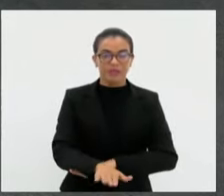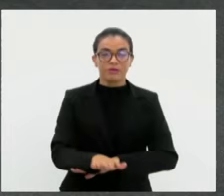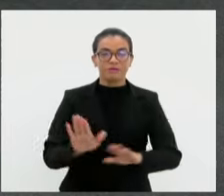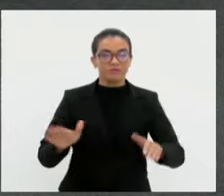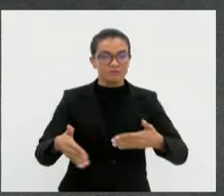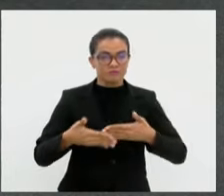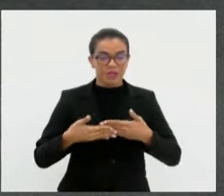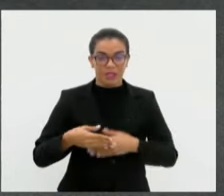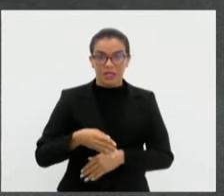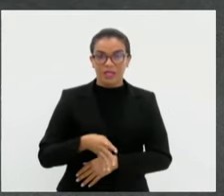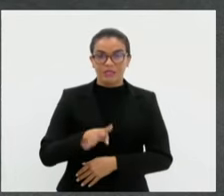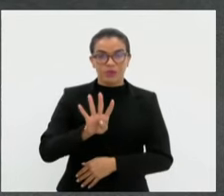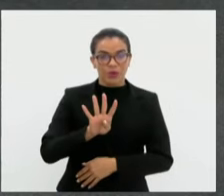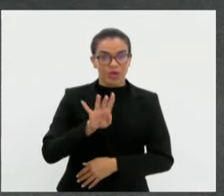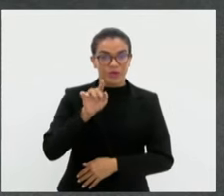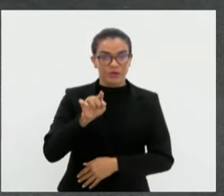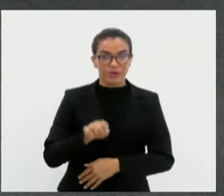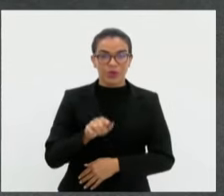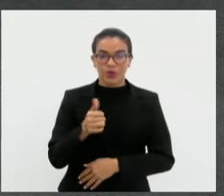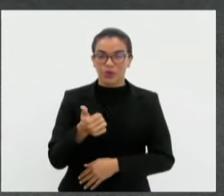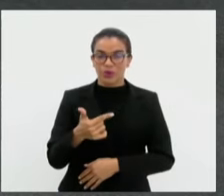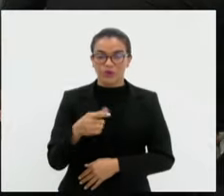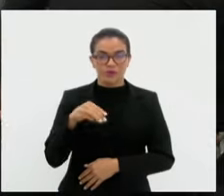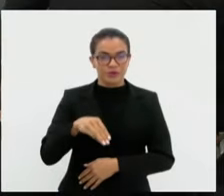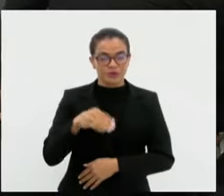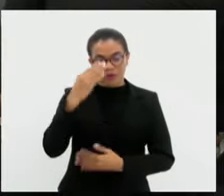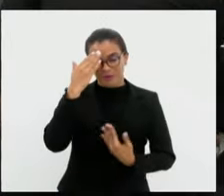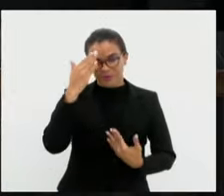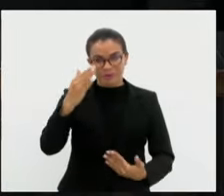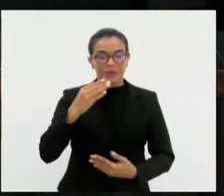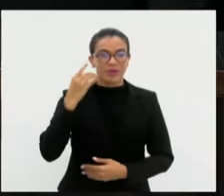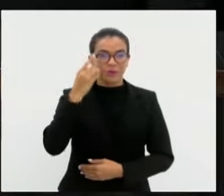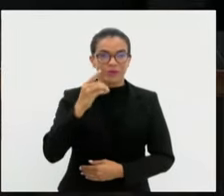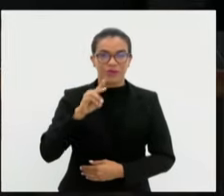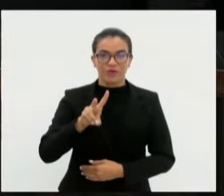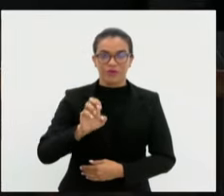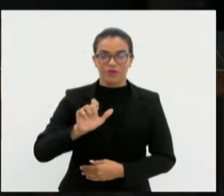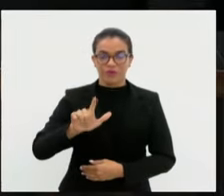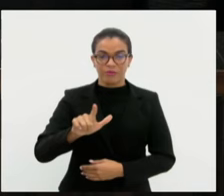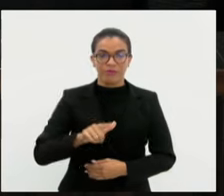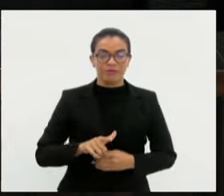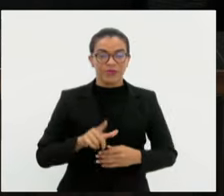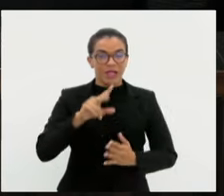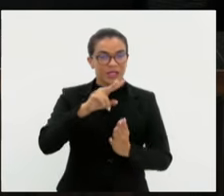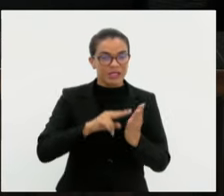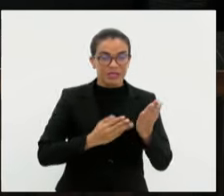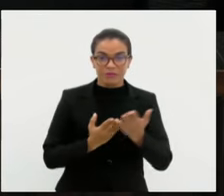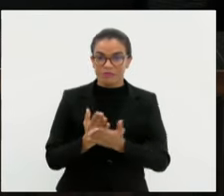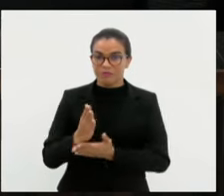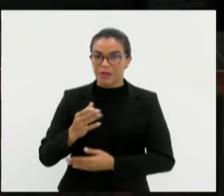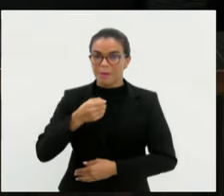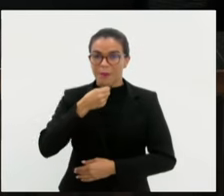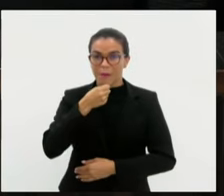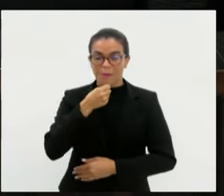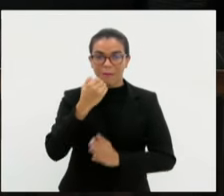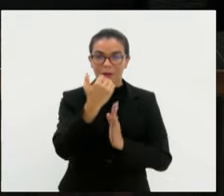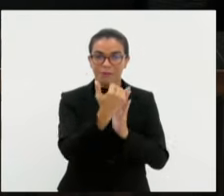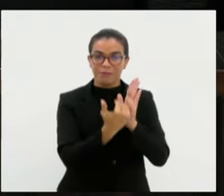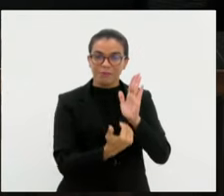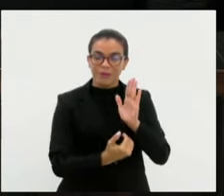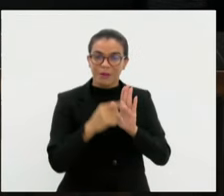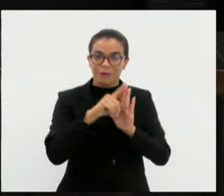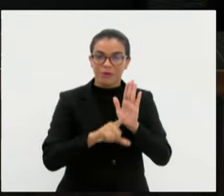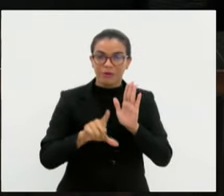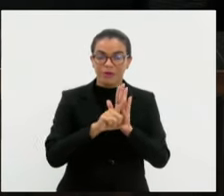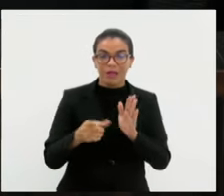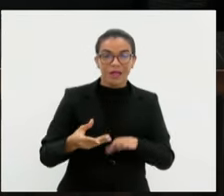encerrada às 16 horas e 12 minutos. Muito obrigado, deputado Val. Lida e aprovada a ata, passa-se a ordem do dia. Antes,